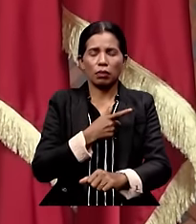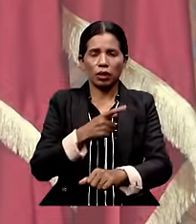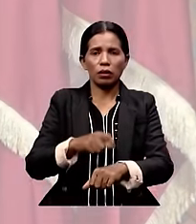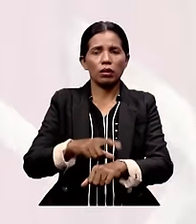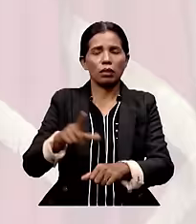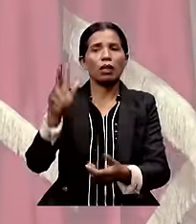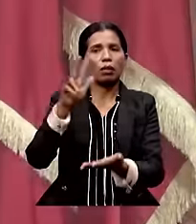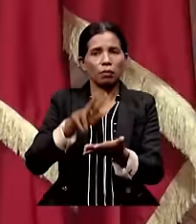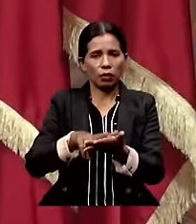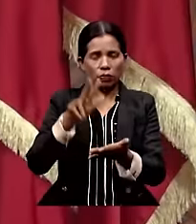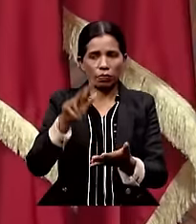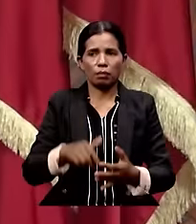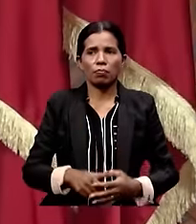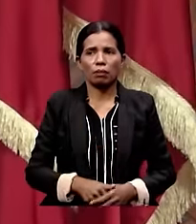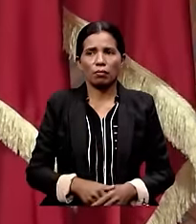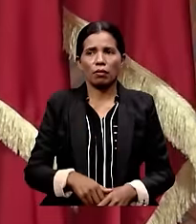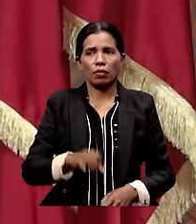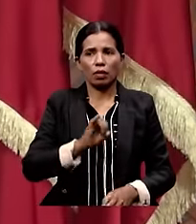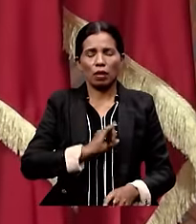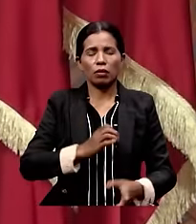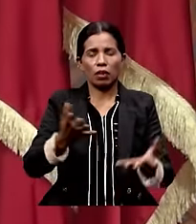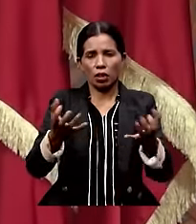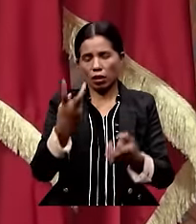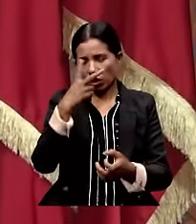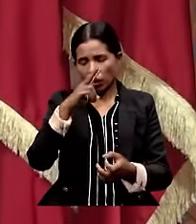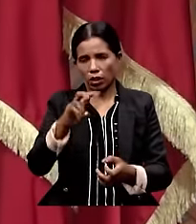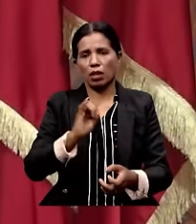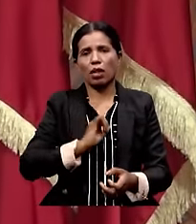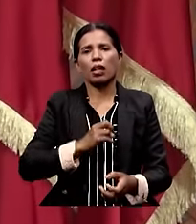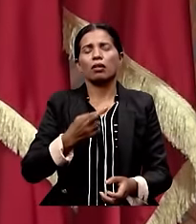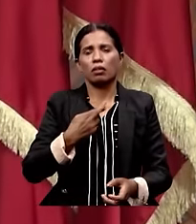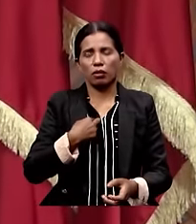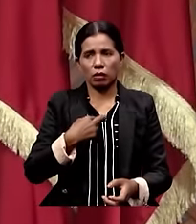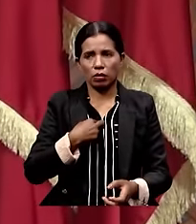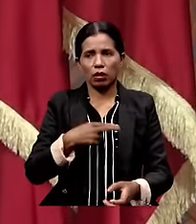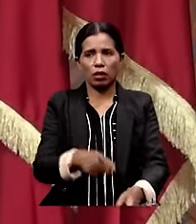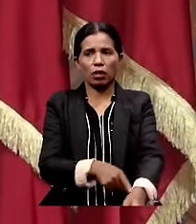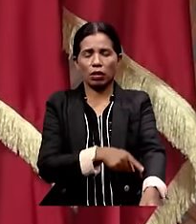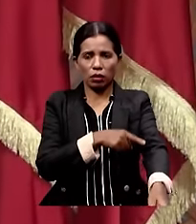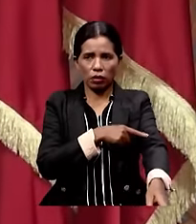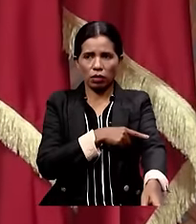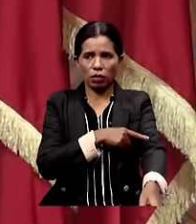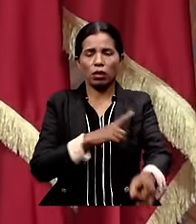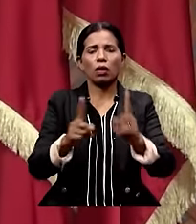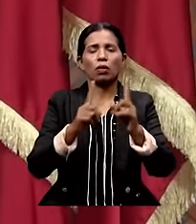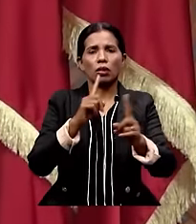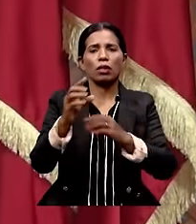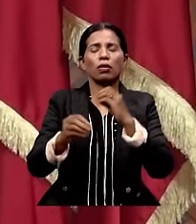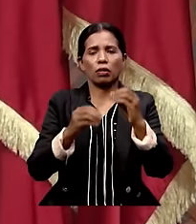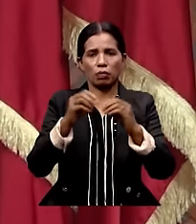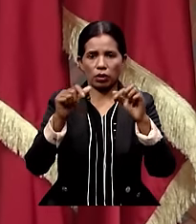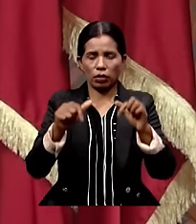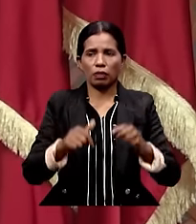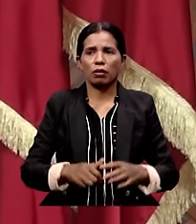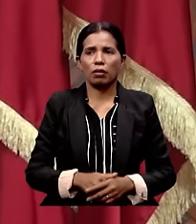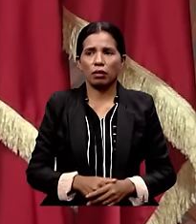ona. Né, há uma iniciativa, há o Racing, mas a Cleurona, a colia vai dar, né?